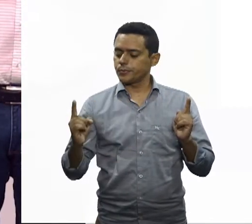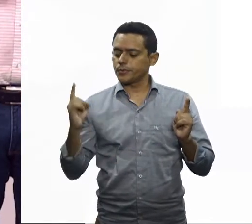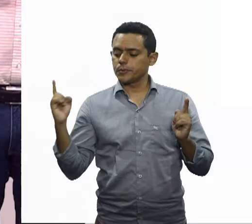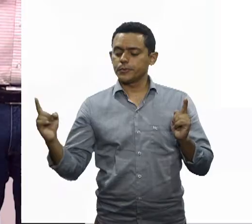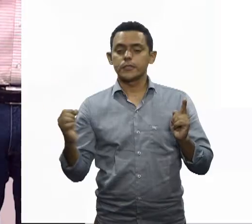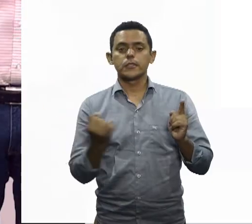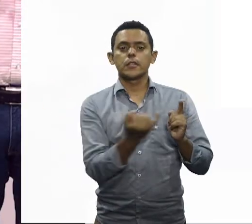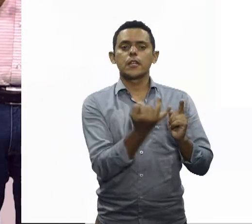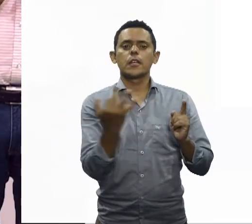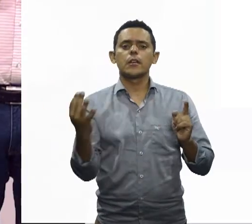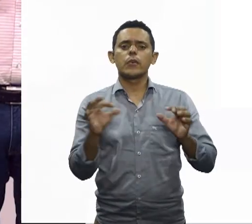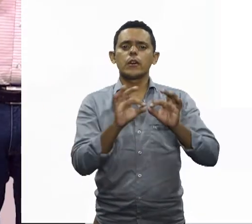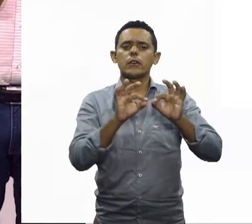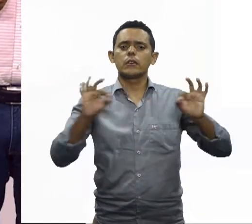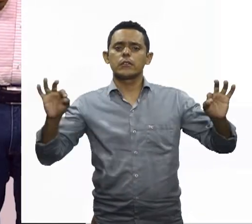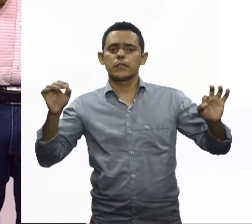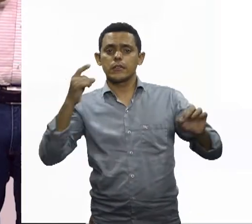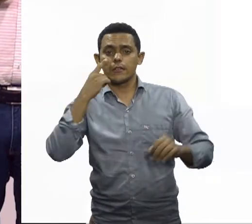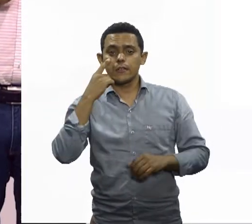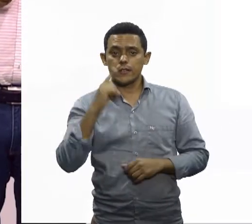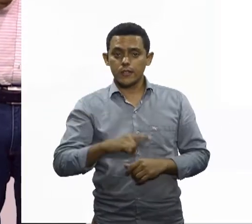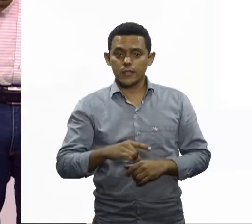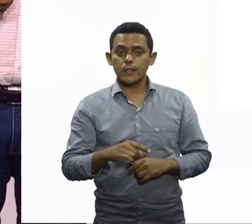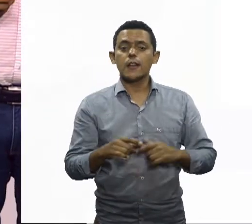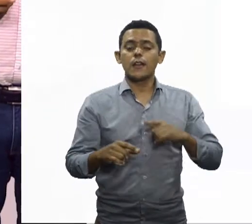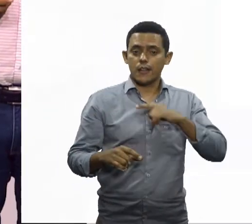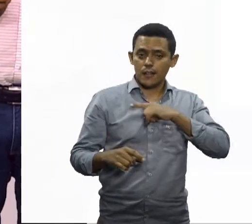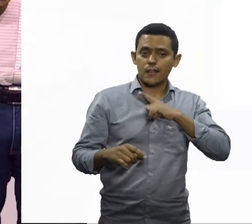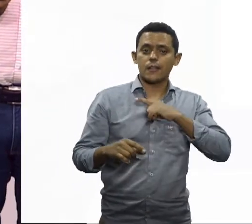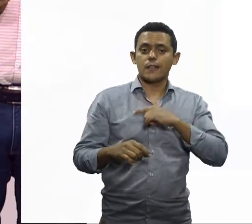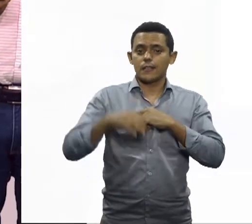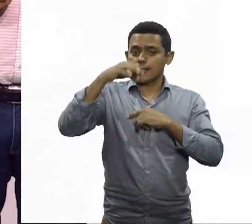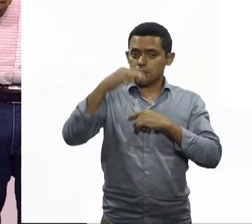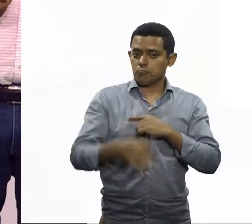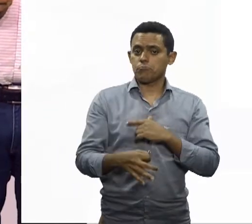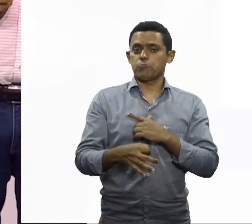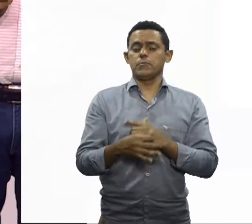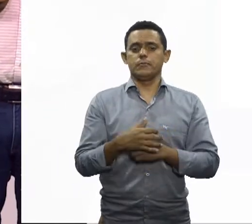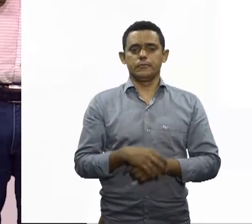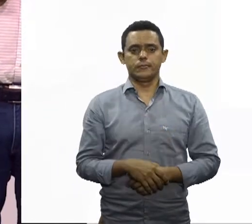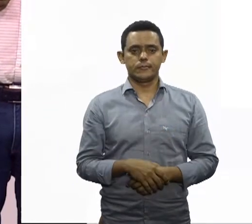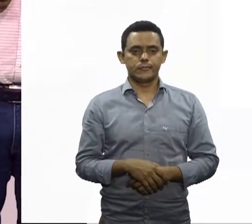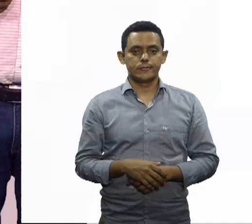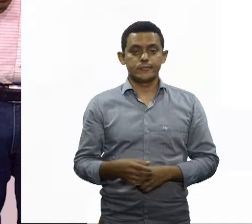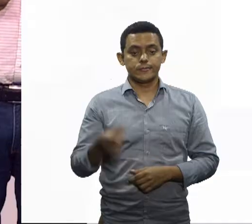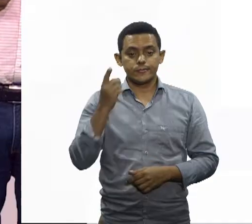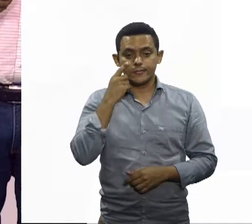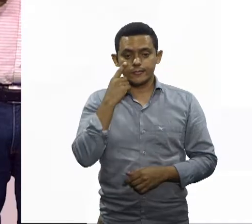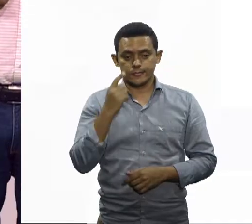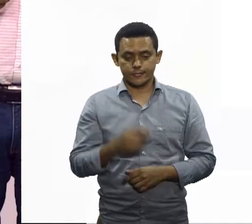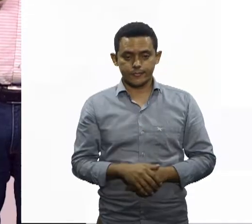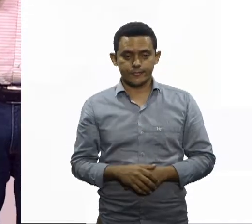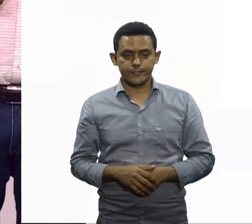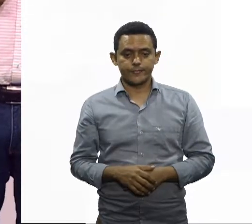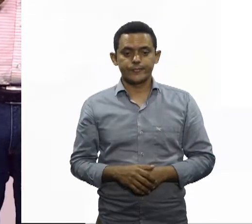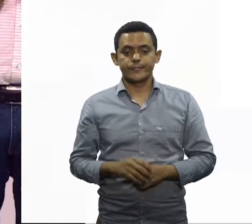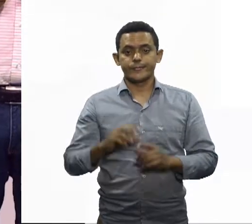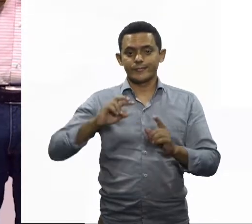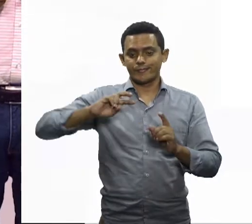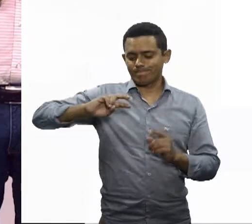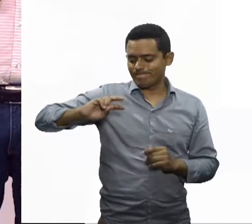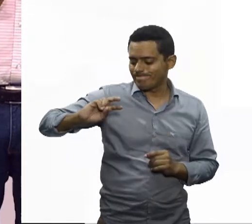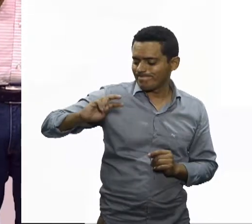decâmetro, decâmetro para metro, tem uma certa medida. Então, nós temos ali o seguinte. Nós temos ali ó, que o quilômetro é 10 vezes maior